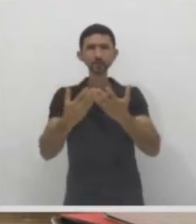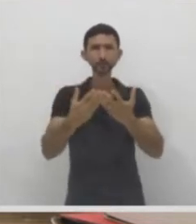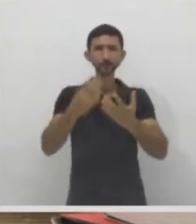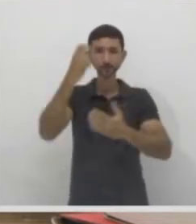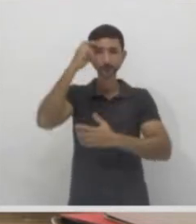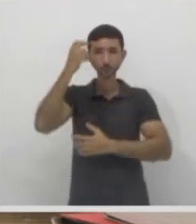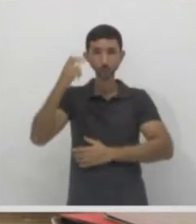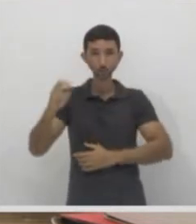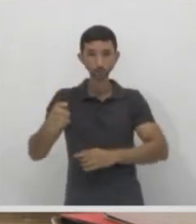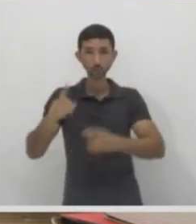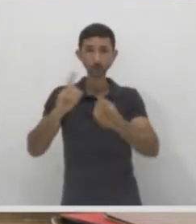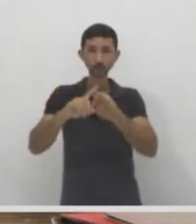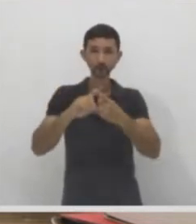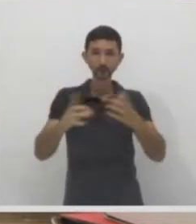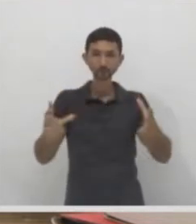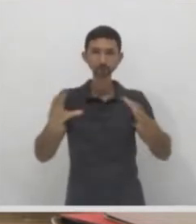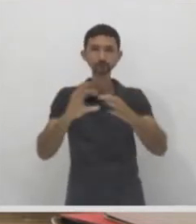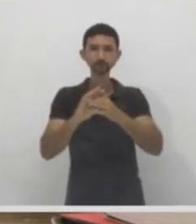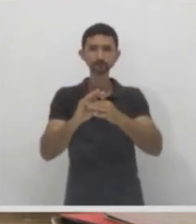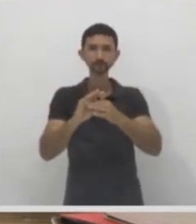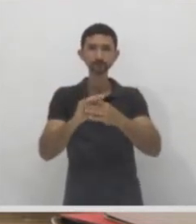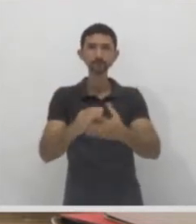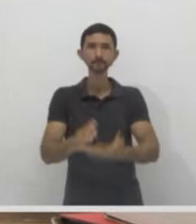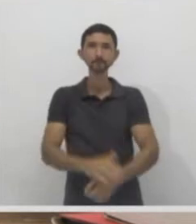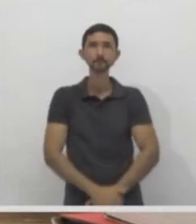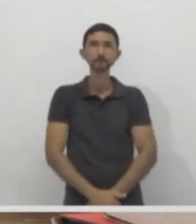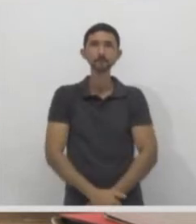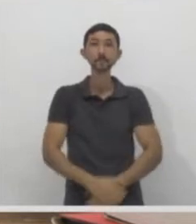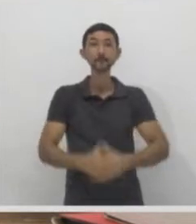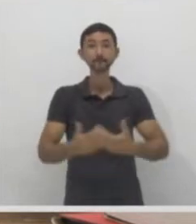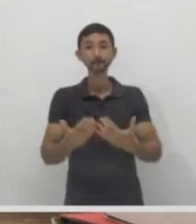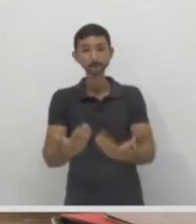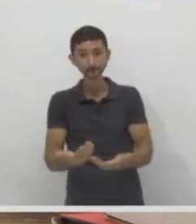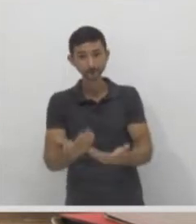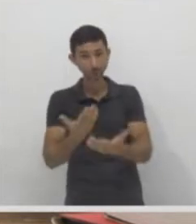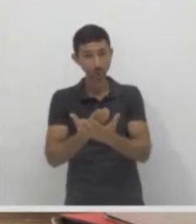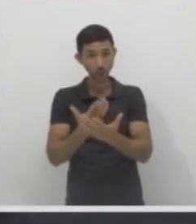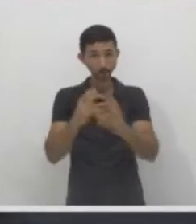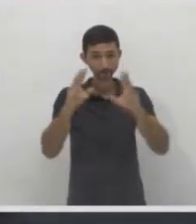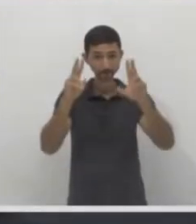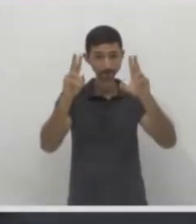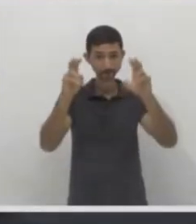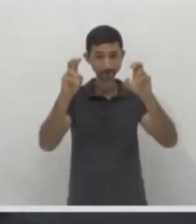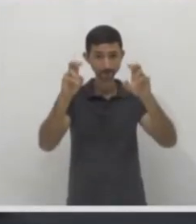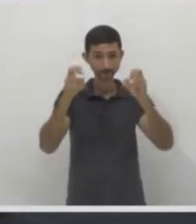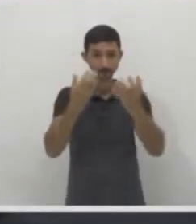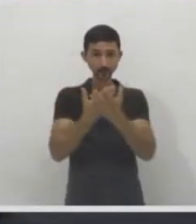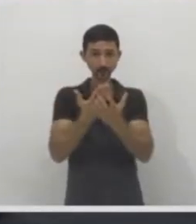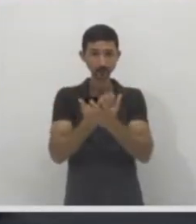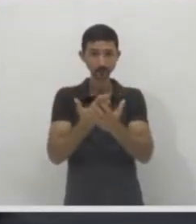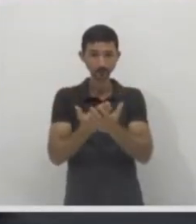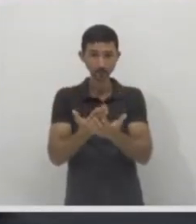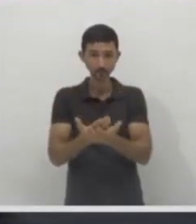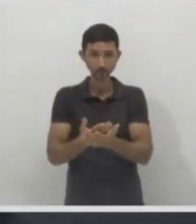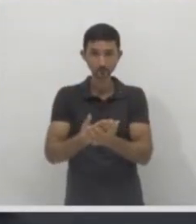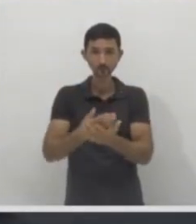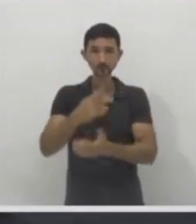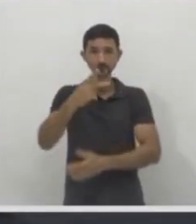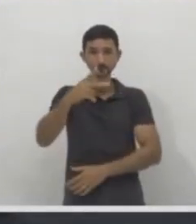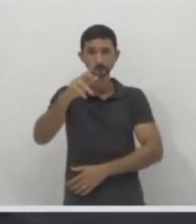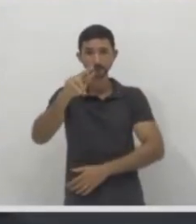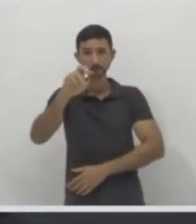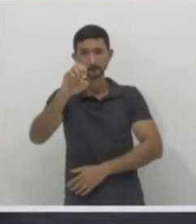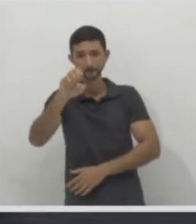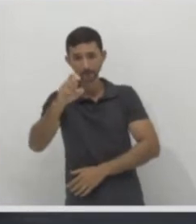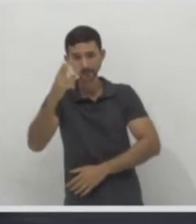culturais atribuídos a elas. Então, o tema da nossa aula de hoje é a pré-história.